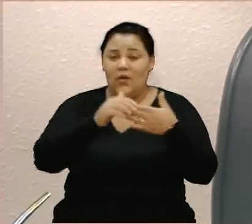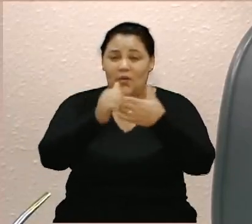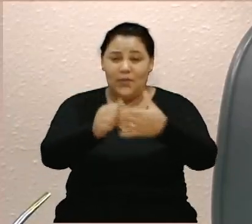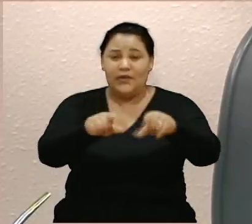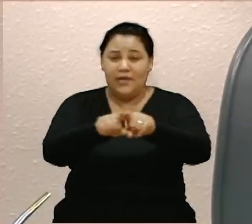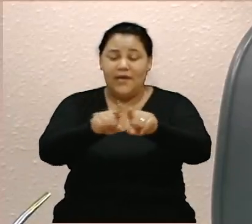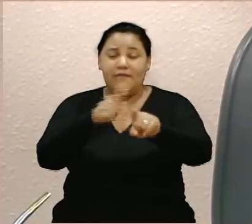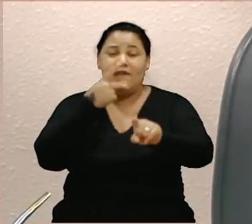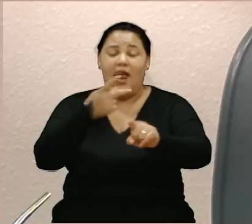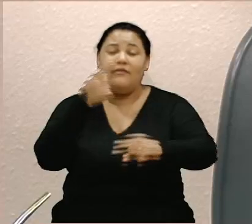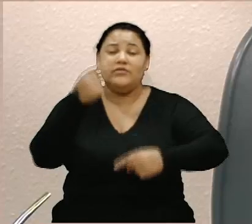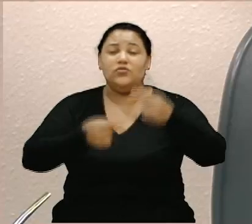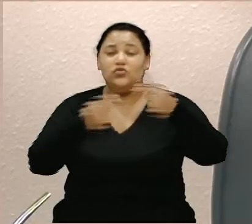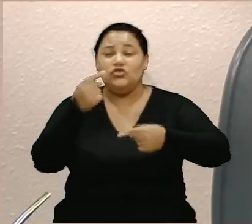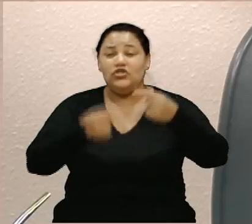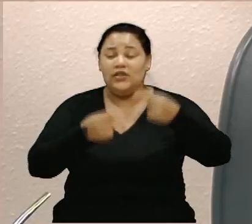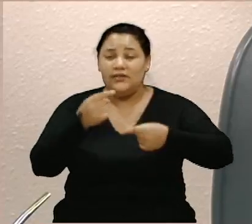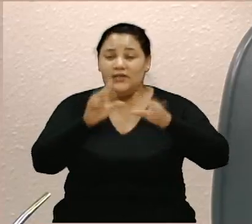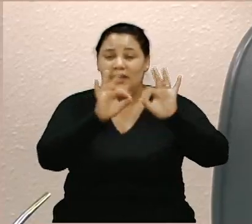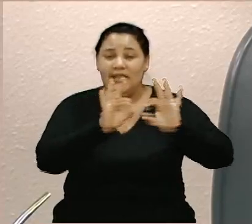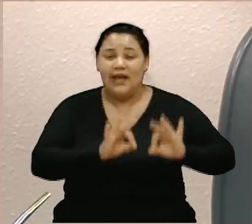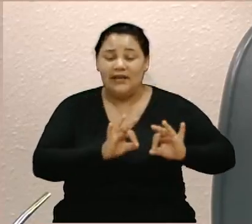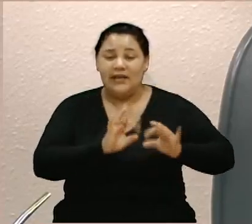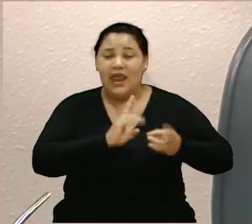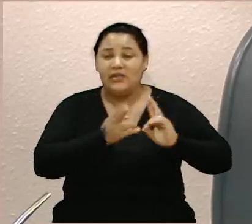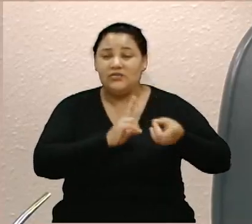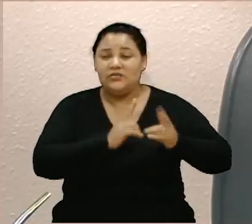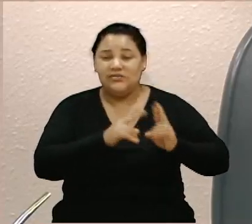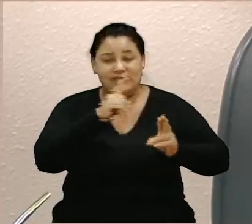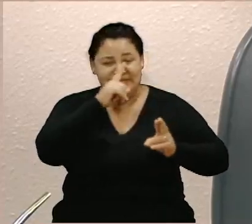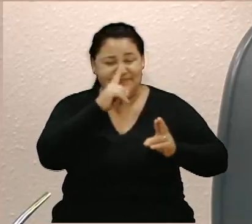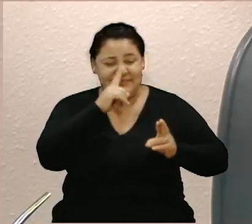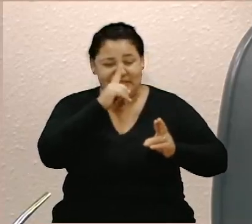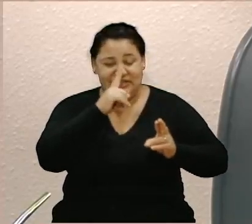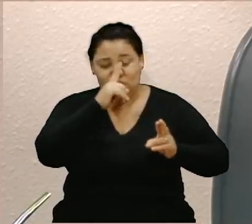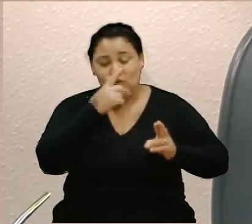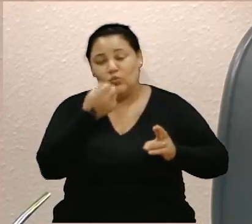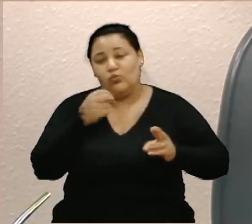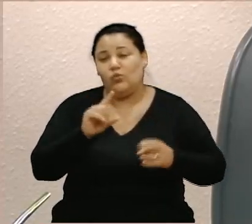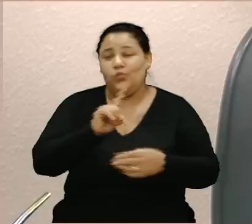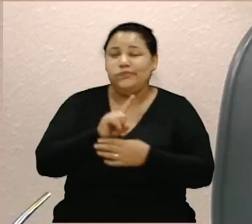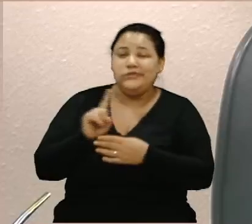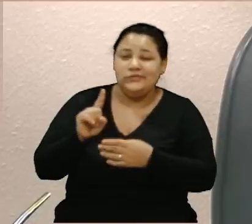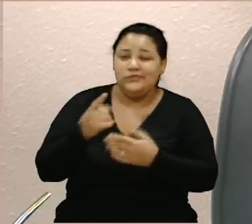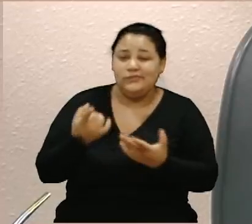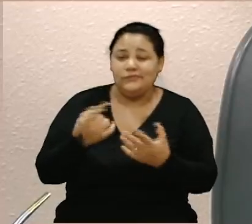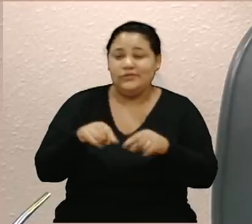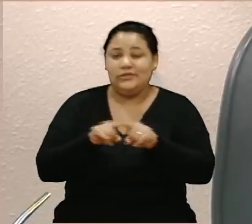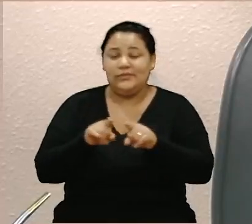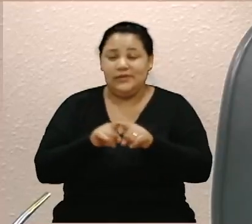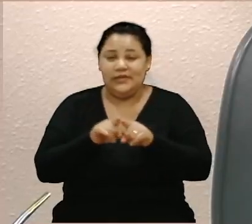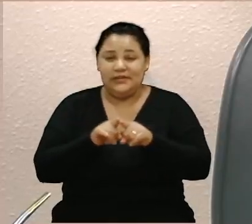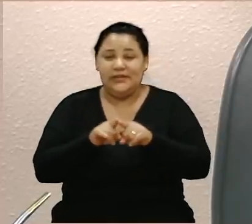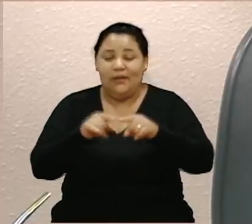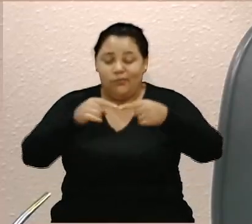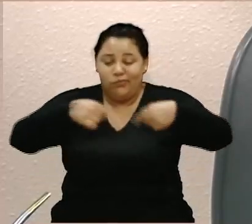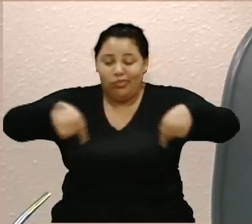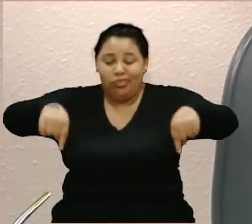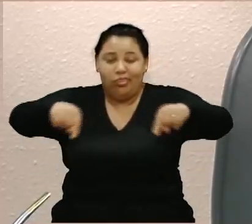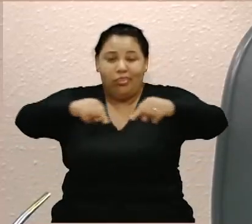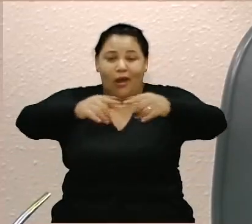onde se discutia essa questão dos riscos e da possibilidade ou não, né, das barragens romperem,